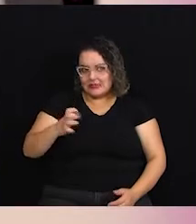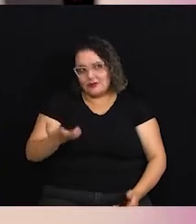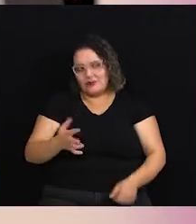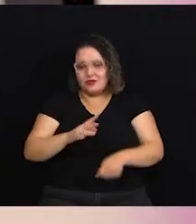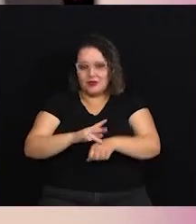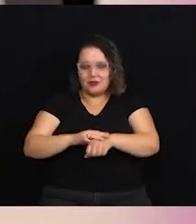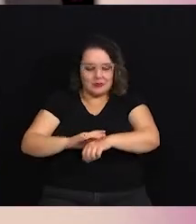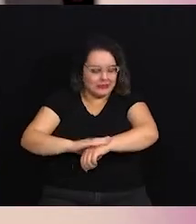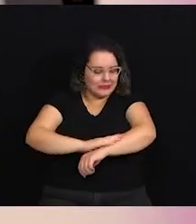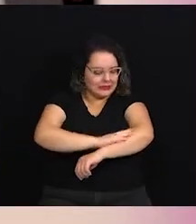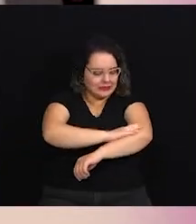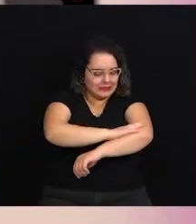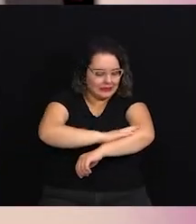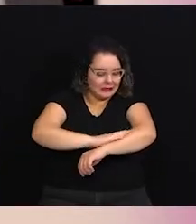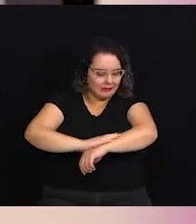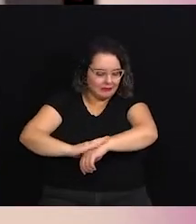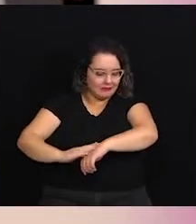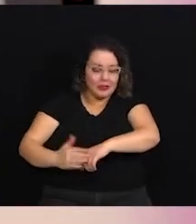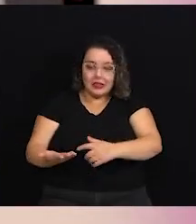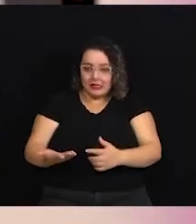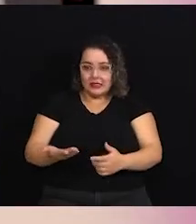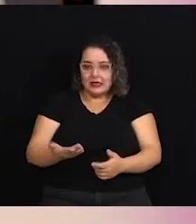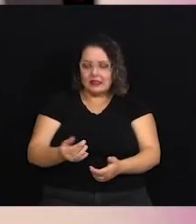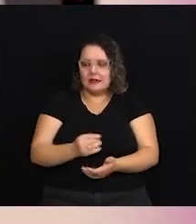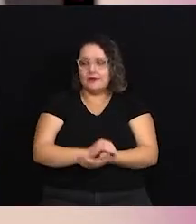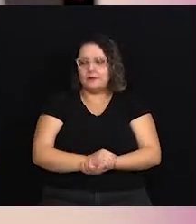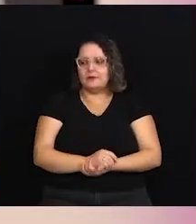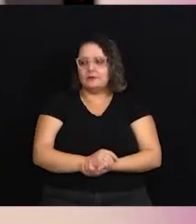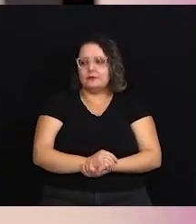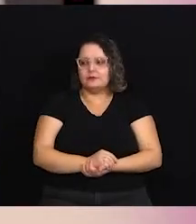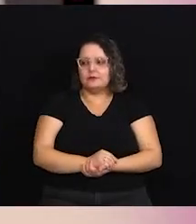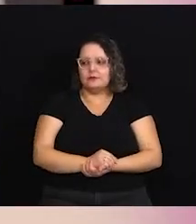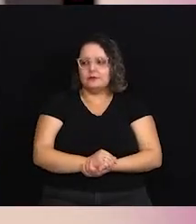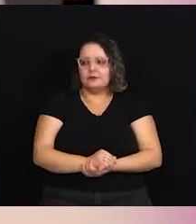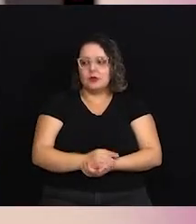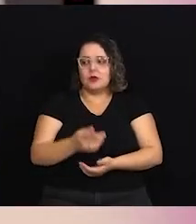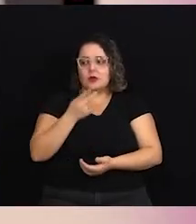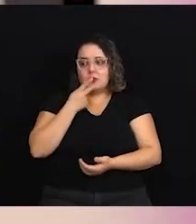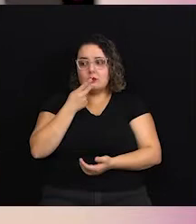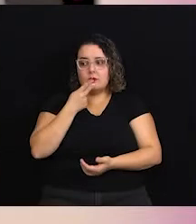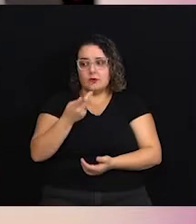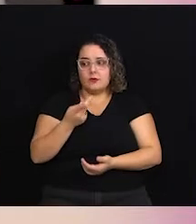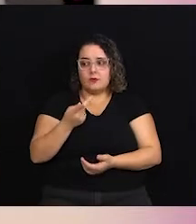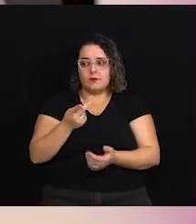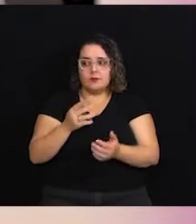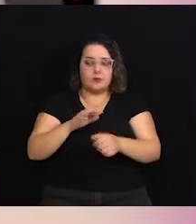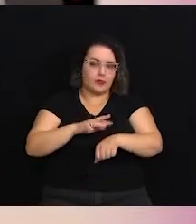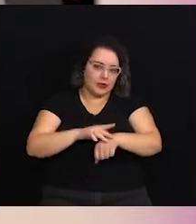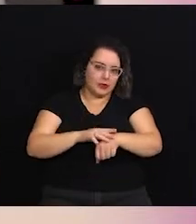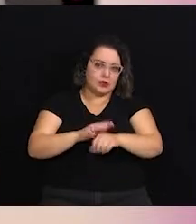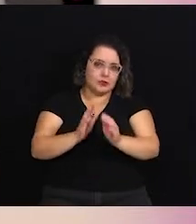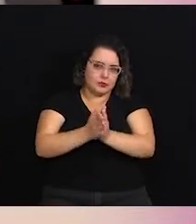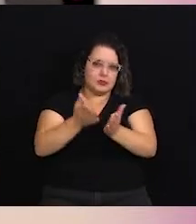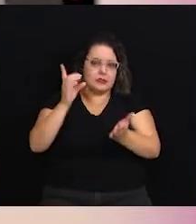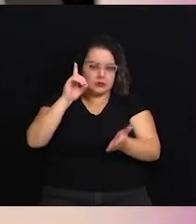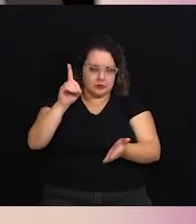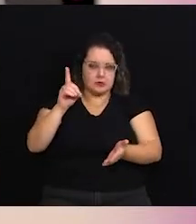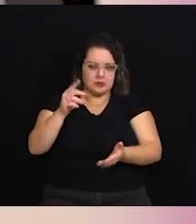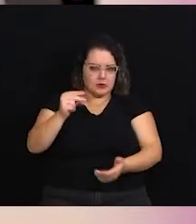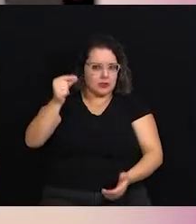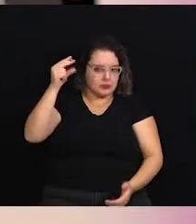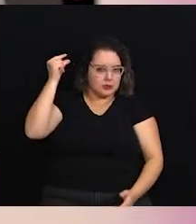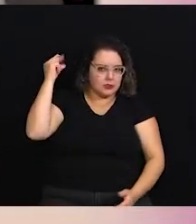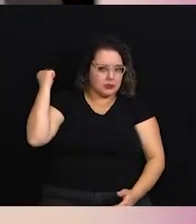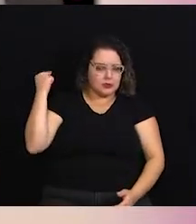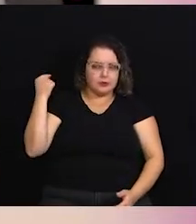digamos da pele e que como a gente fala as doenças bíblicas as antigas e